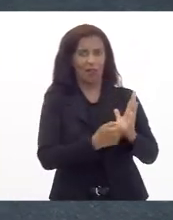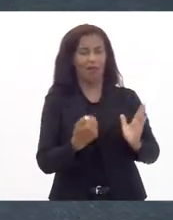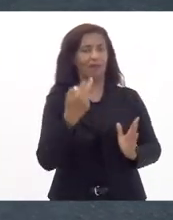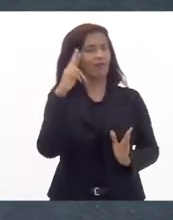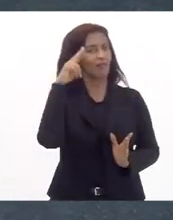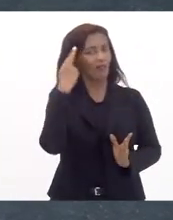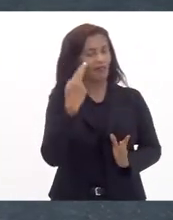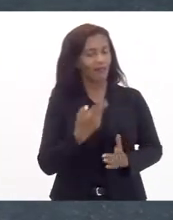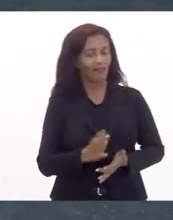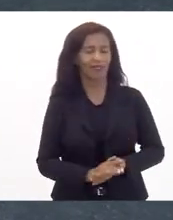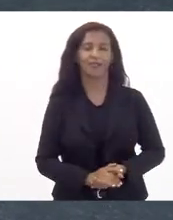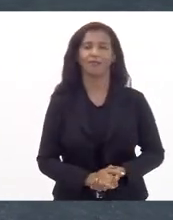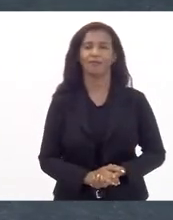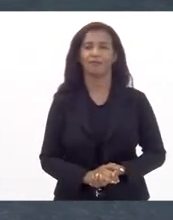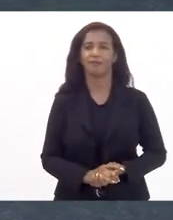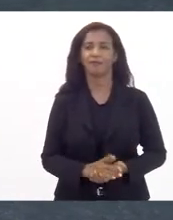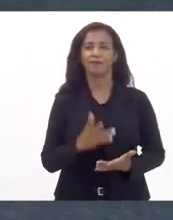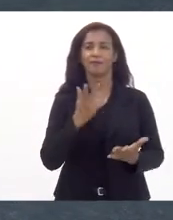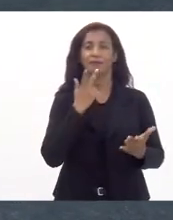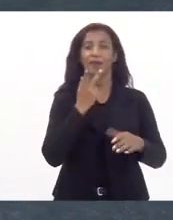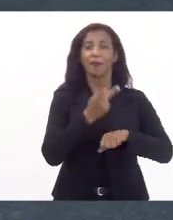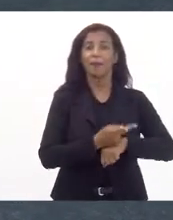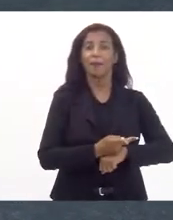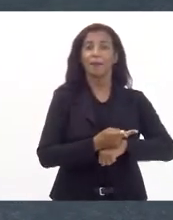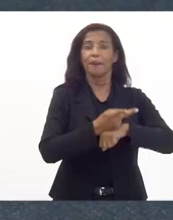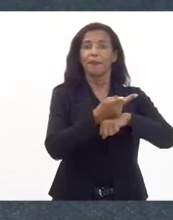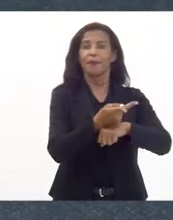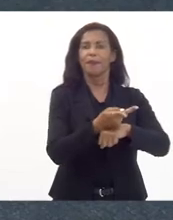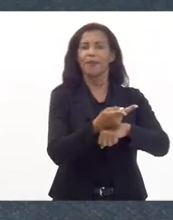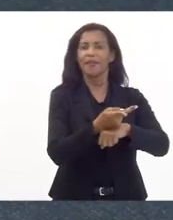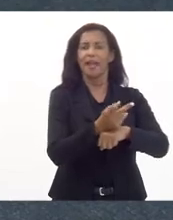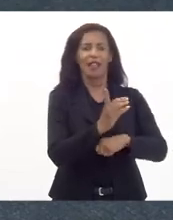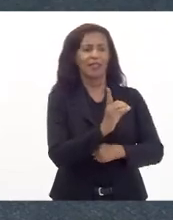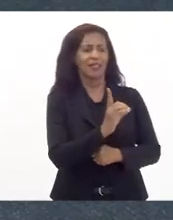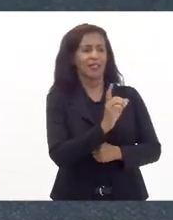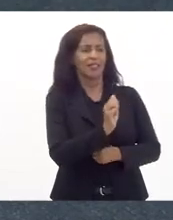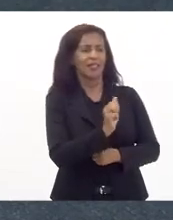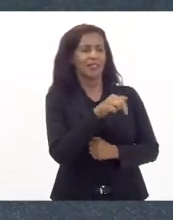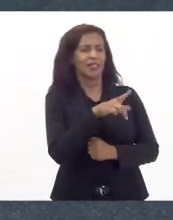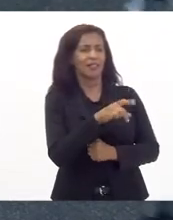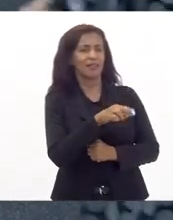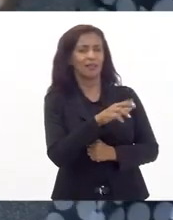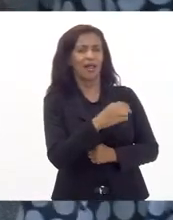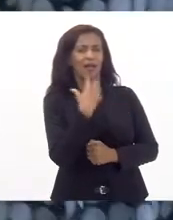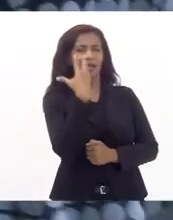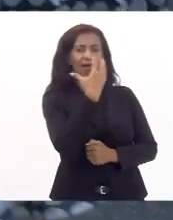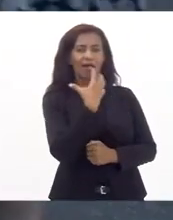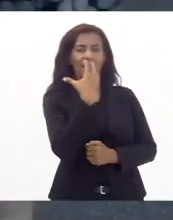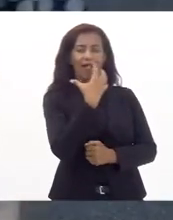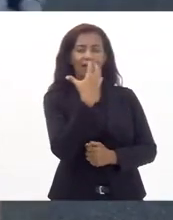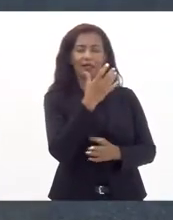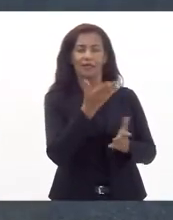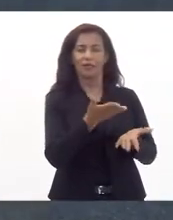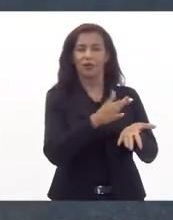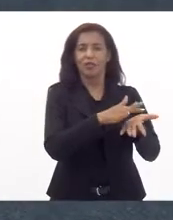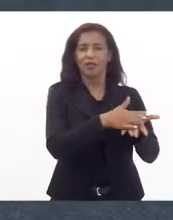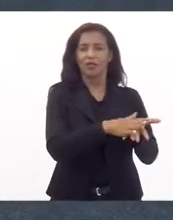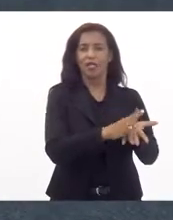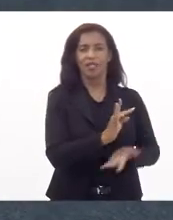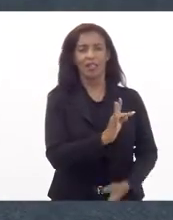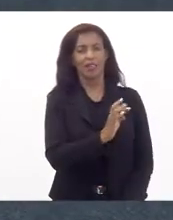Renata Souza que premiará com o prêmio Dandara a cantora em